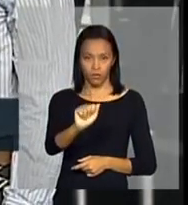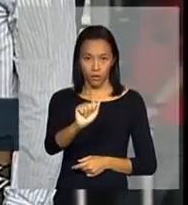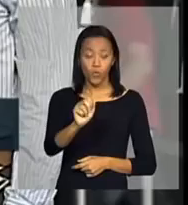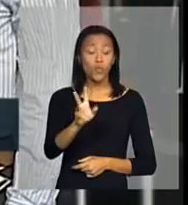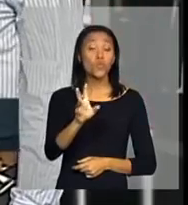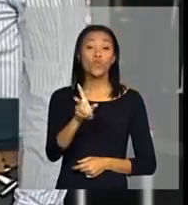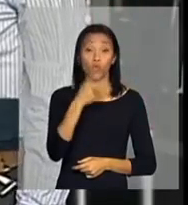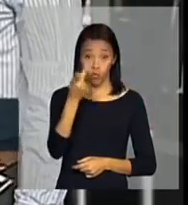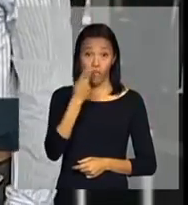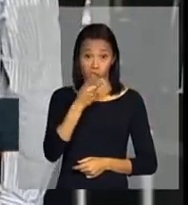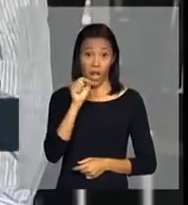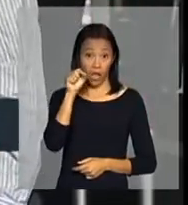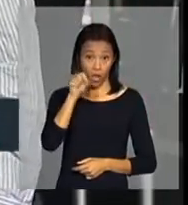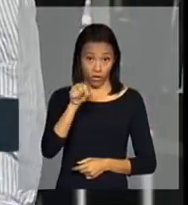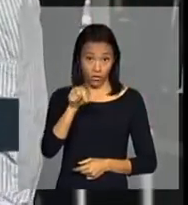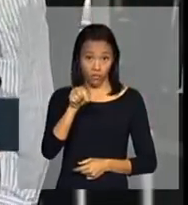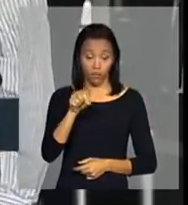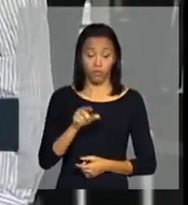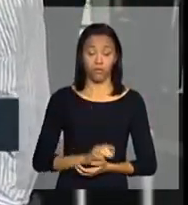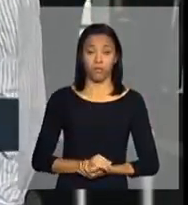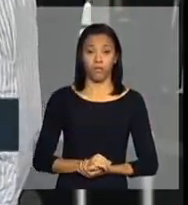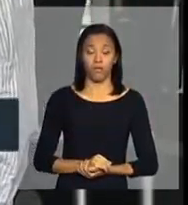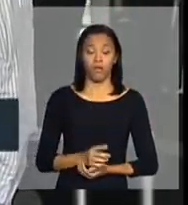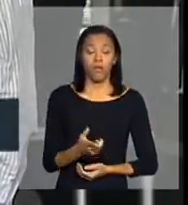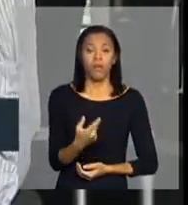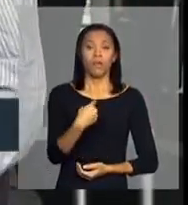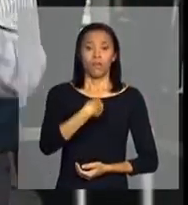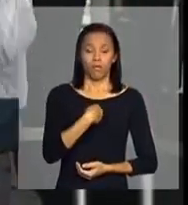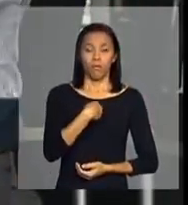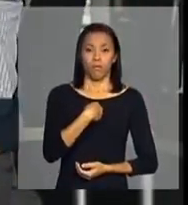aqui, porque eu